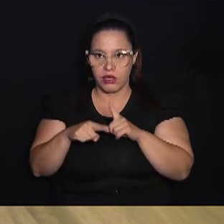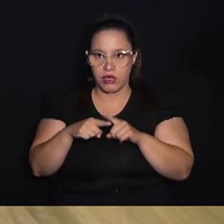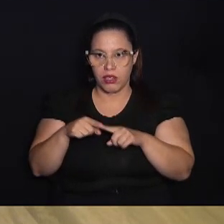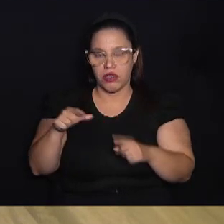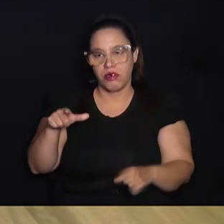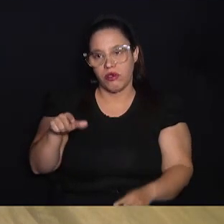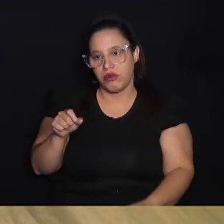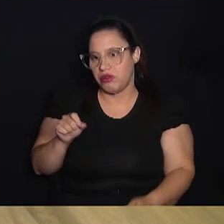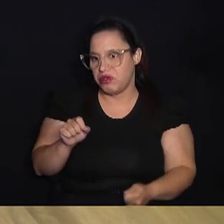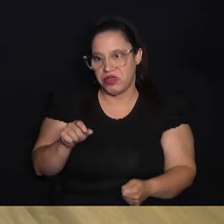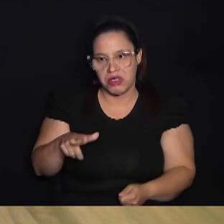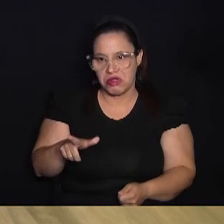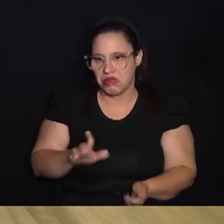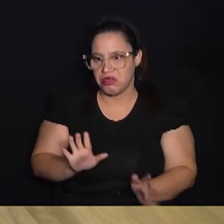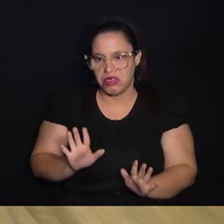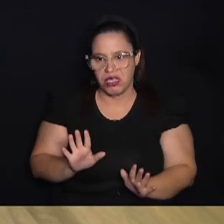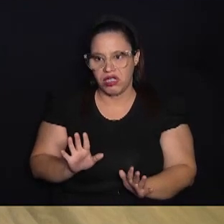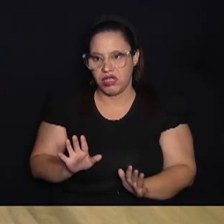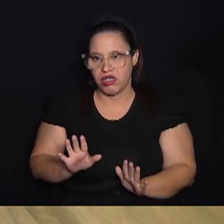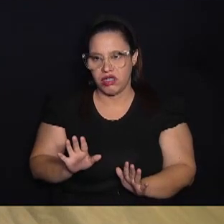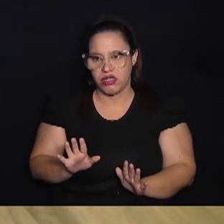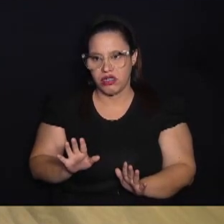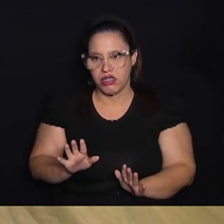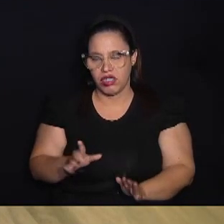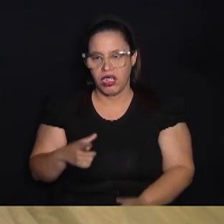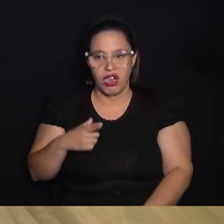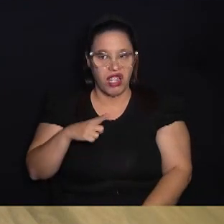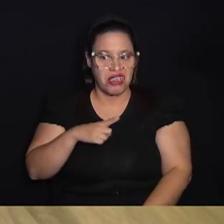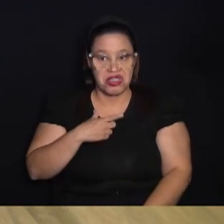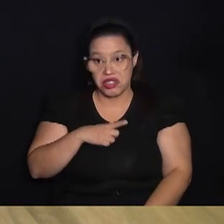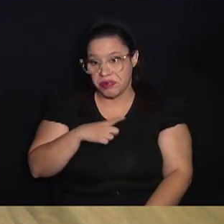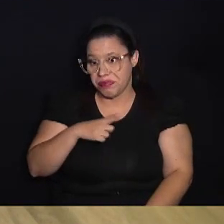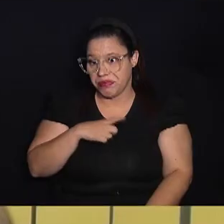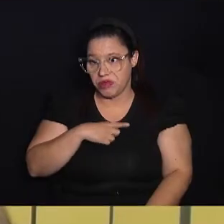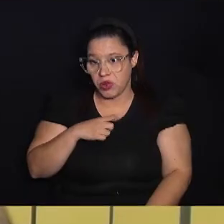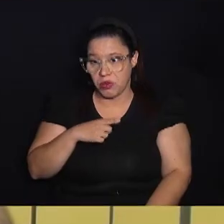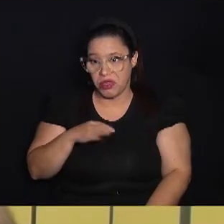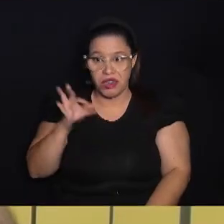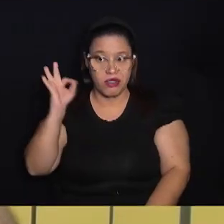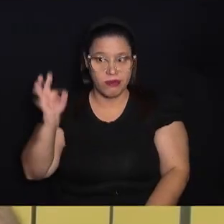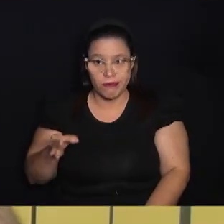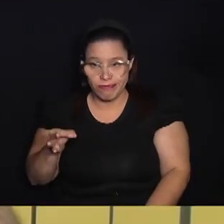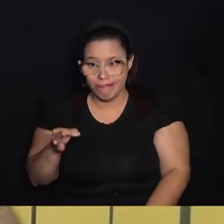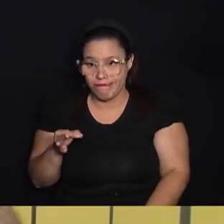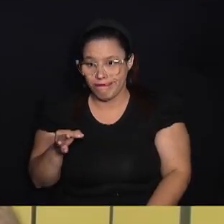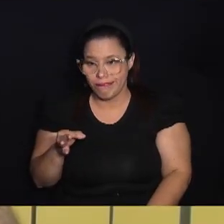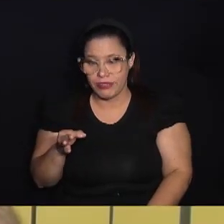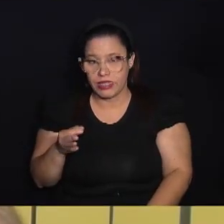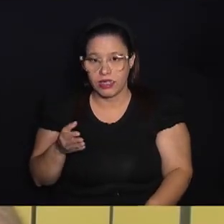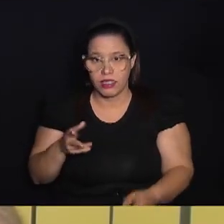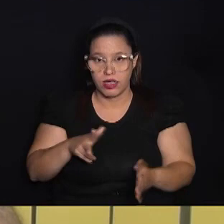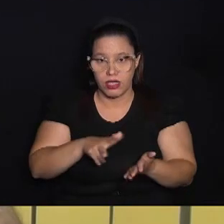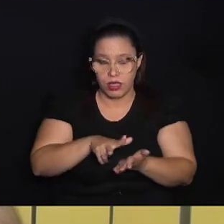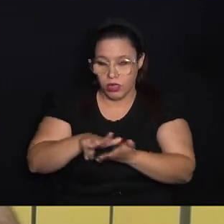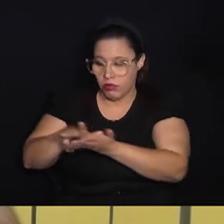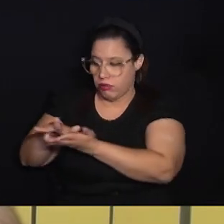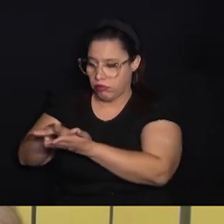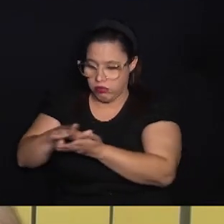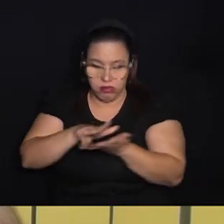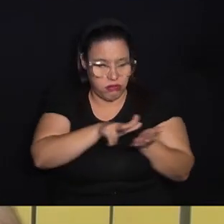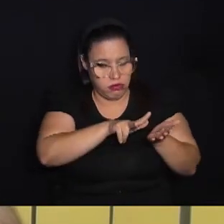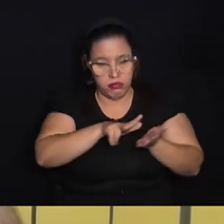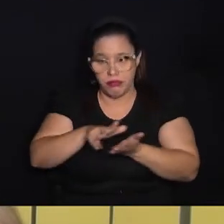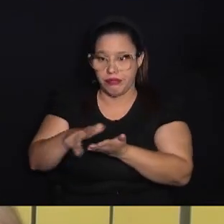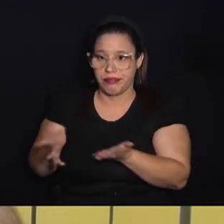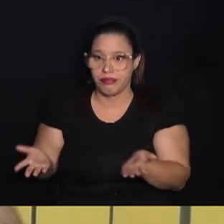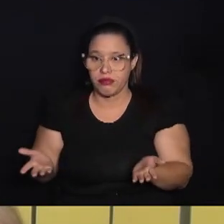mesmo não tem essa a gente não tem essa certeza de que elas foram que de que esses corpos foram transladados e a e